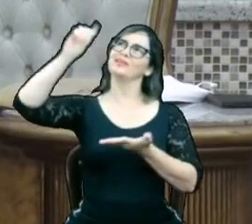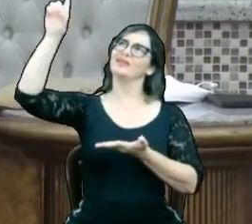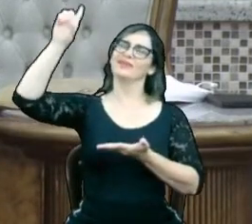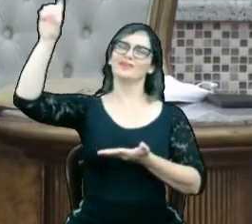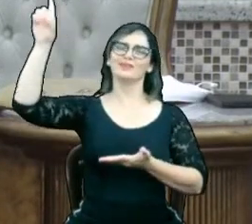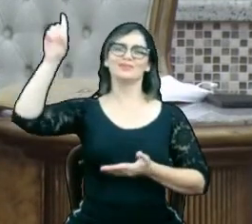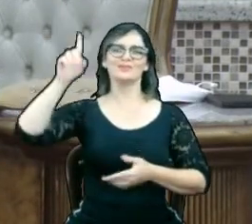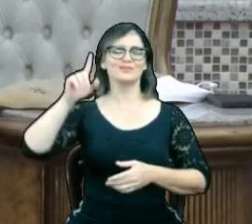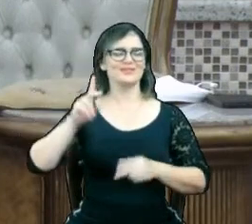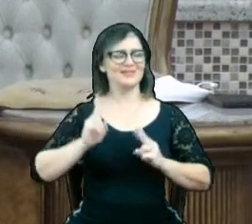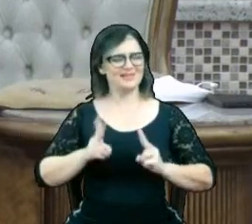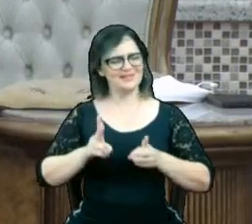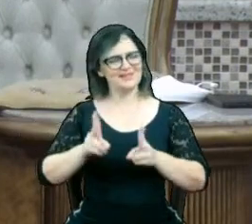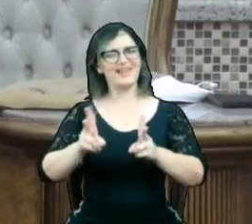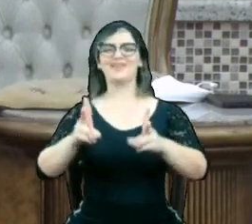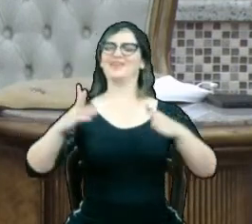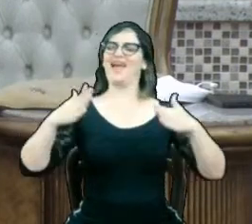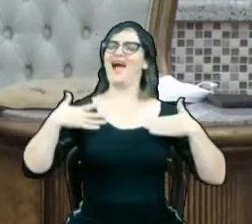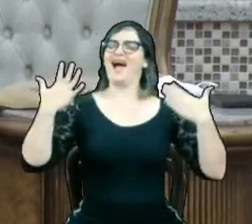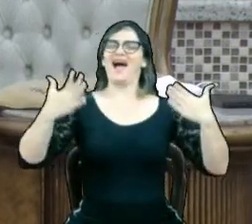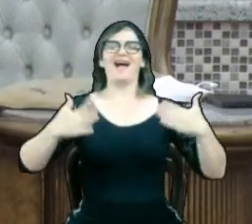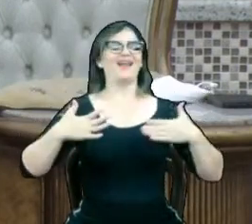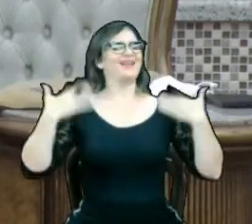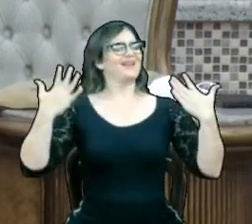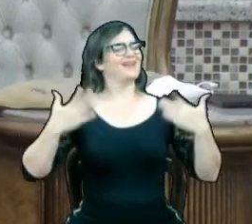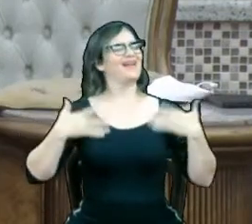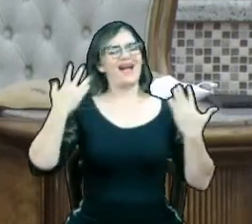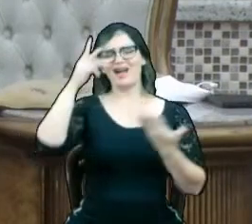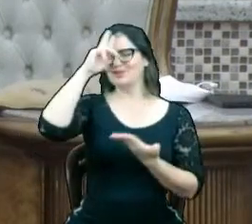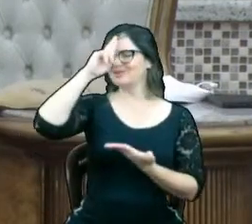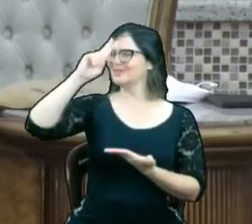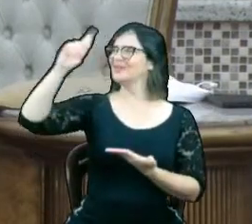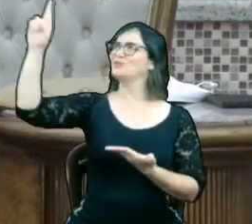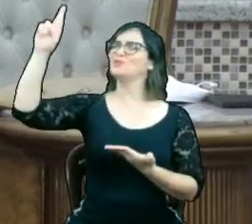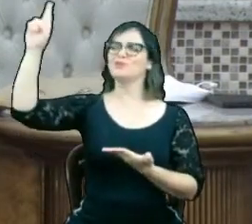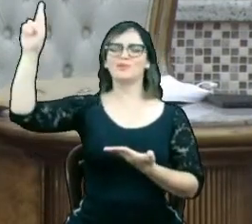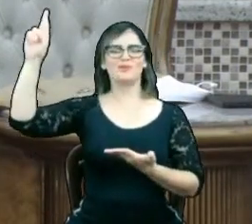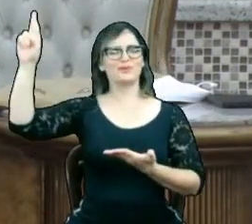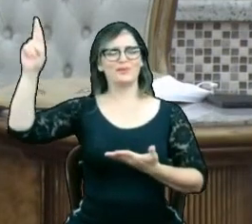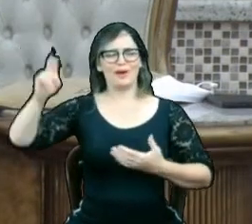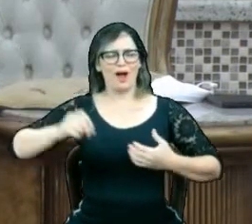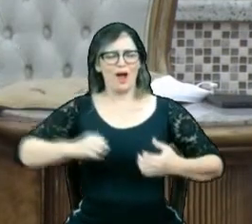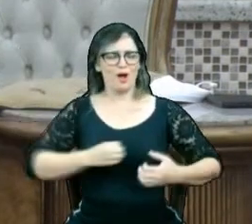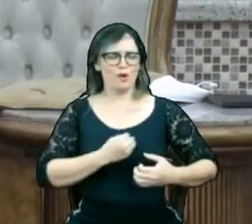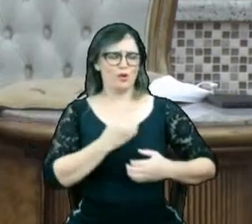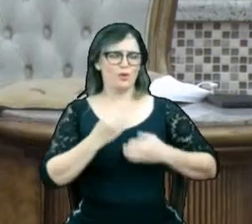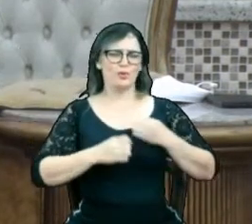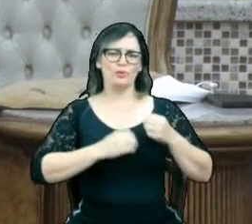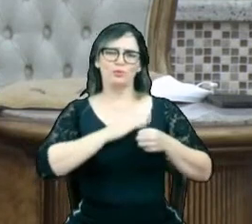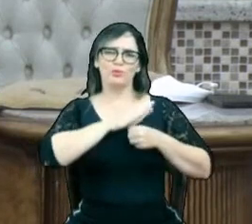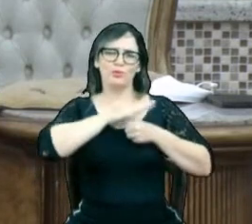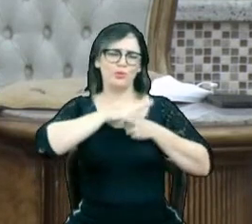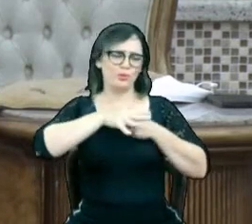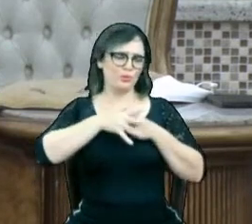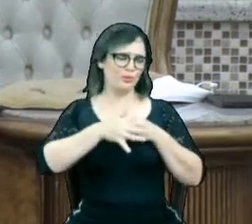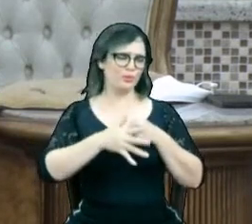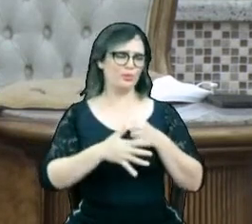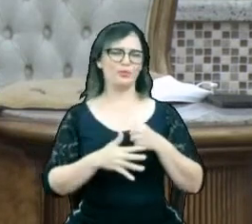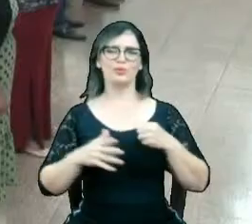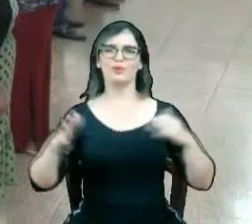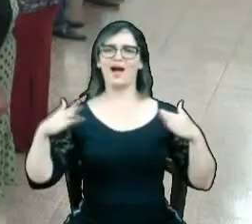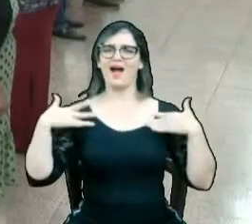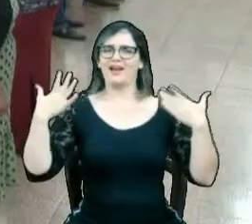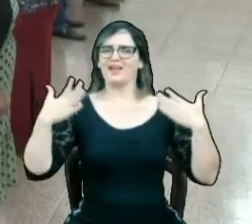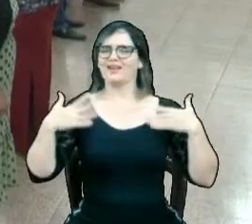alegrar e querida igreja na presença do Deus eterno se alegrar dos comigo porque eu achei a dracma perdida